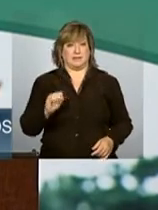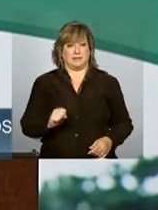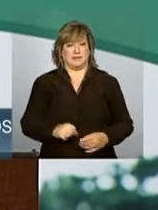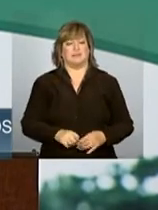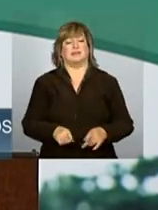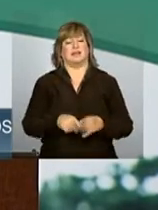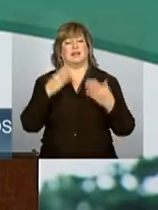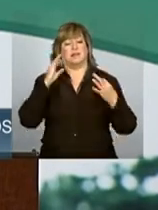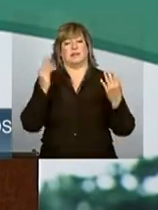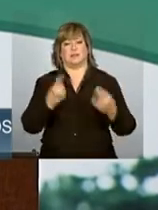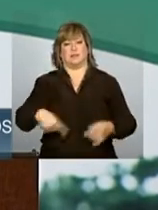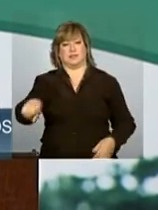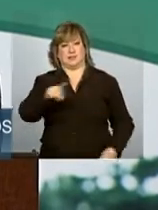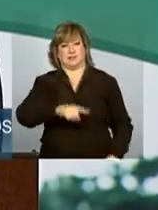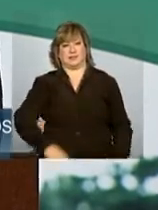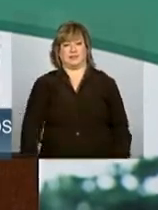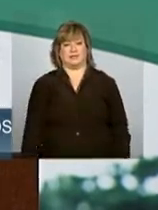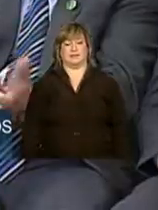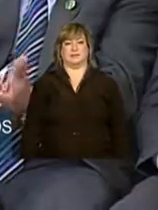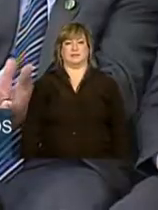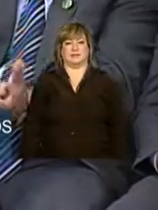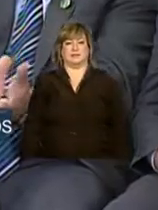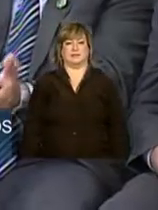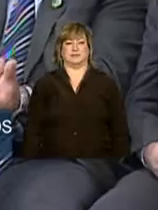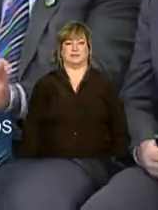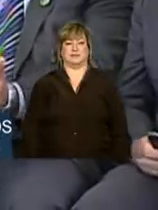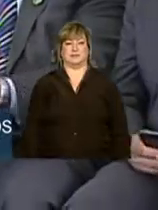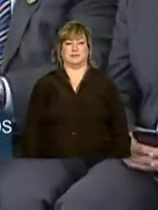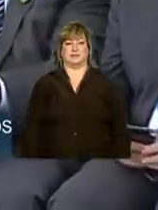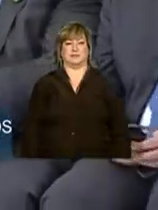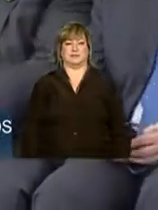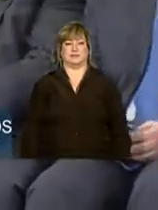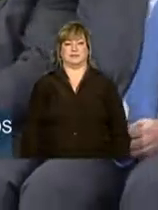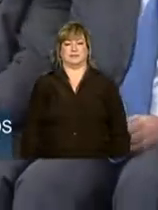E agradeço a todos vocês. Muito obrigada.